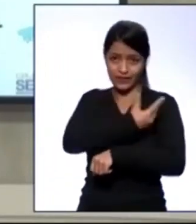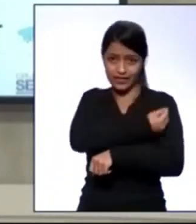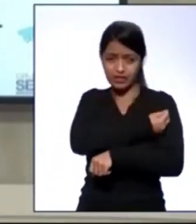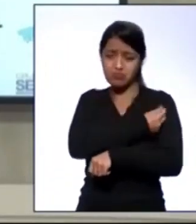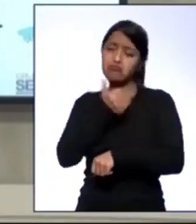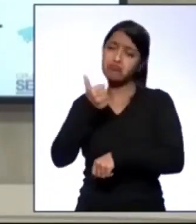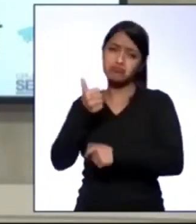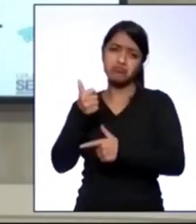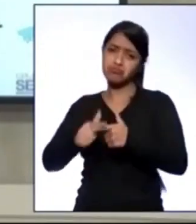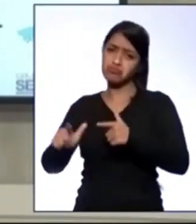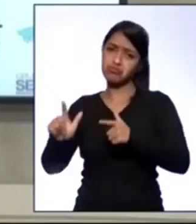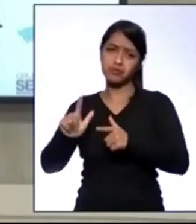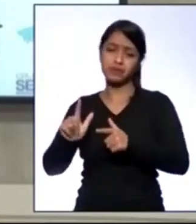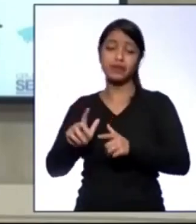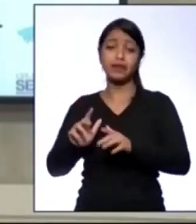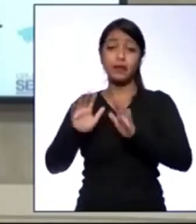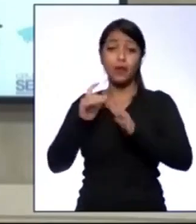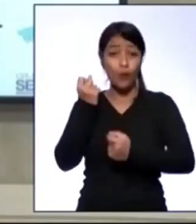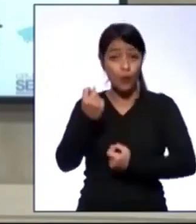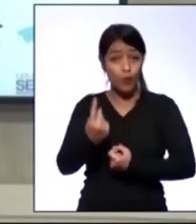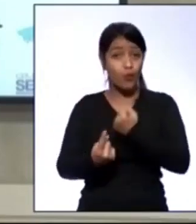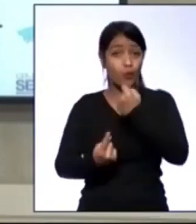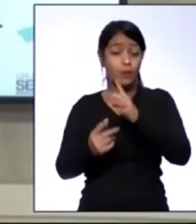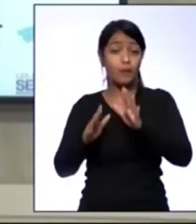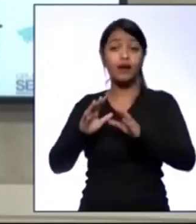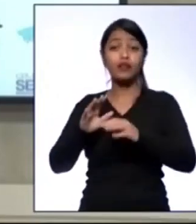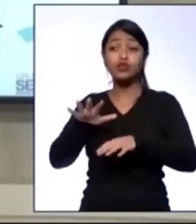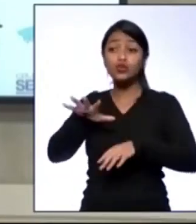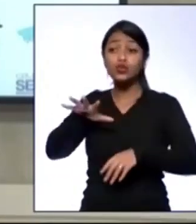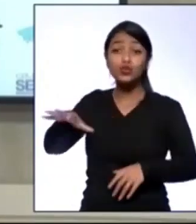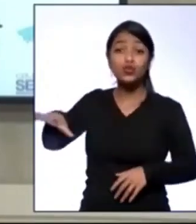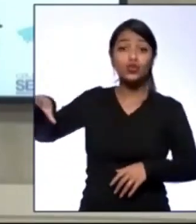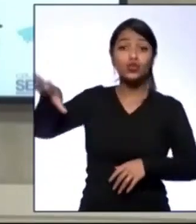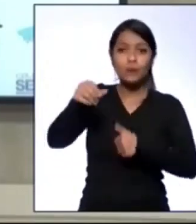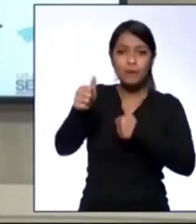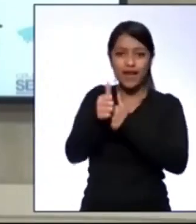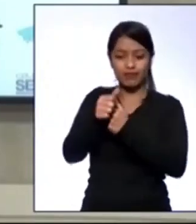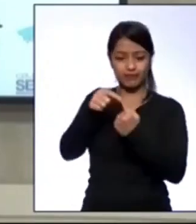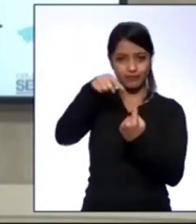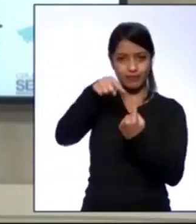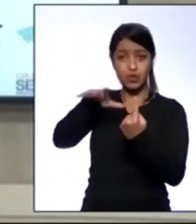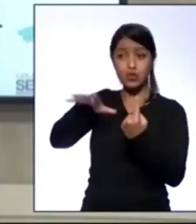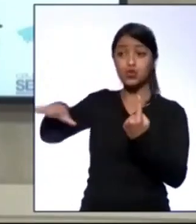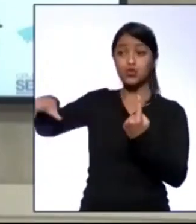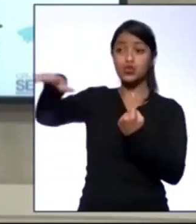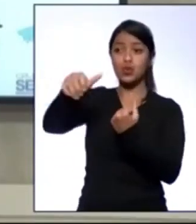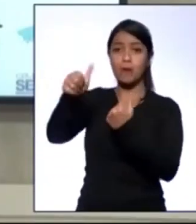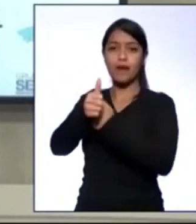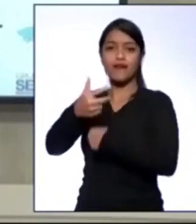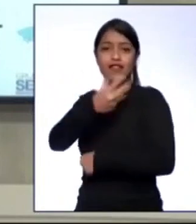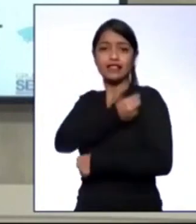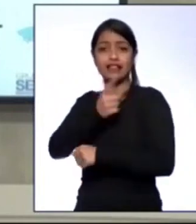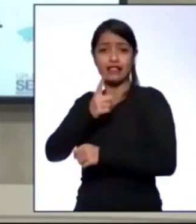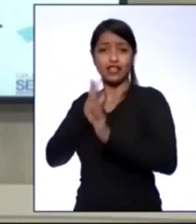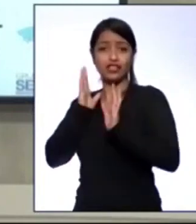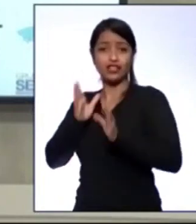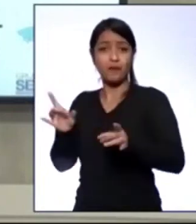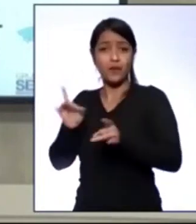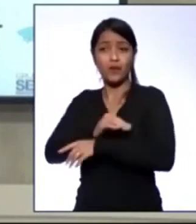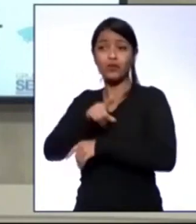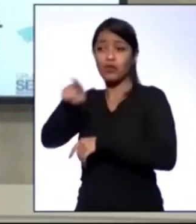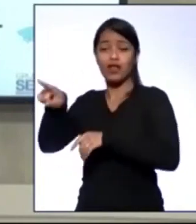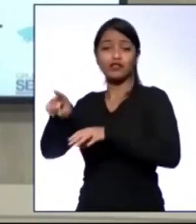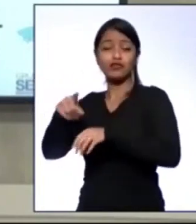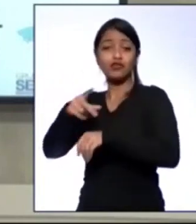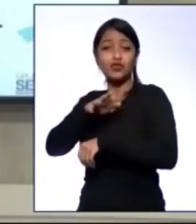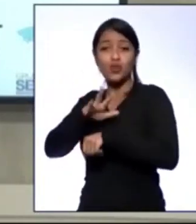se todos ao redor tomarem vacina, esse camarada que não pode tomar está protegido. Então, por